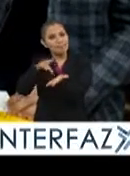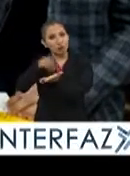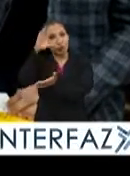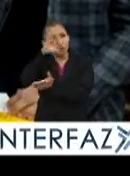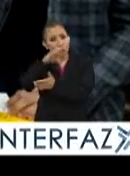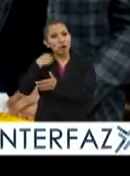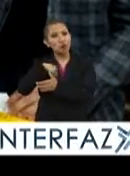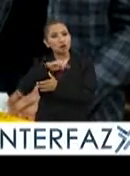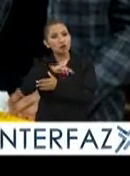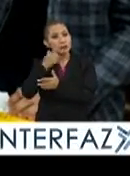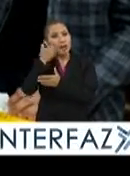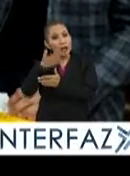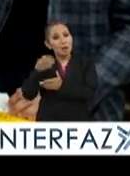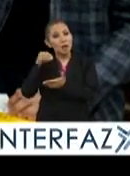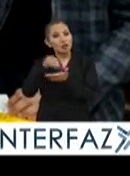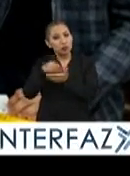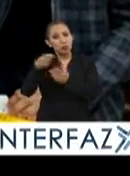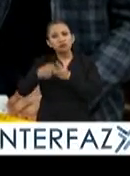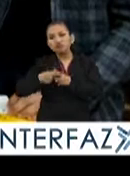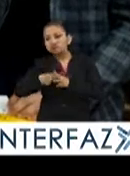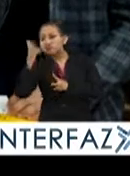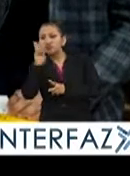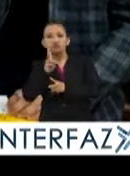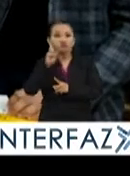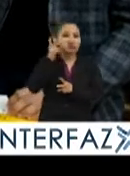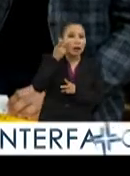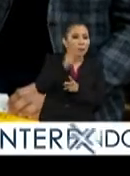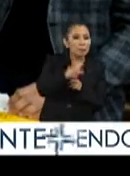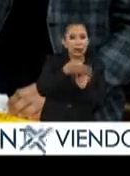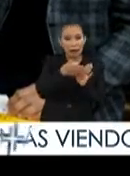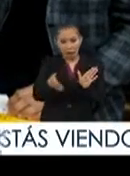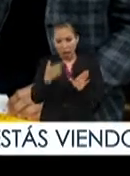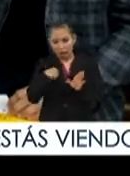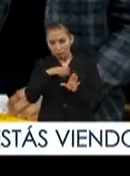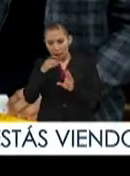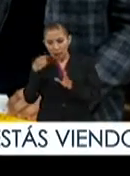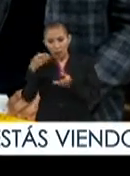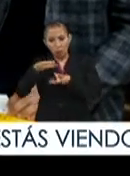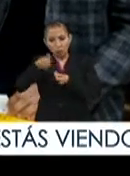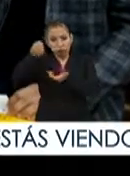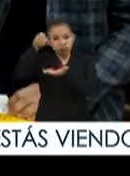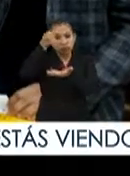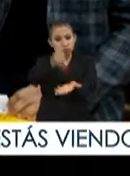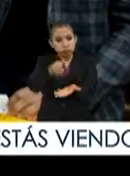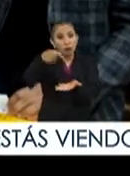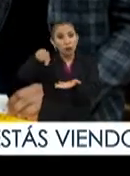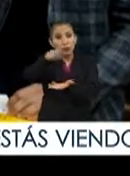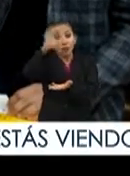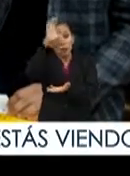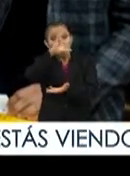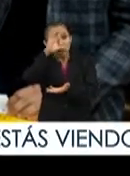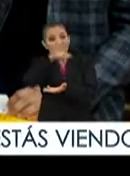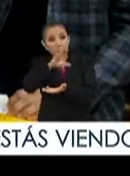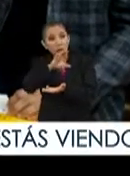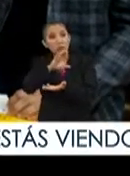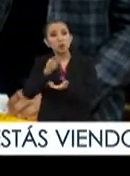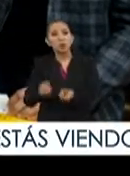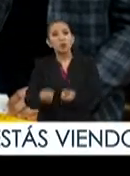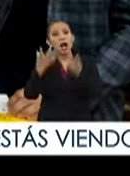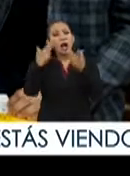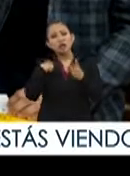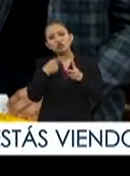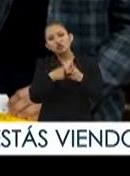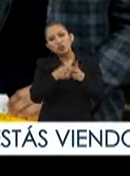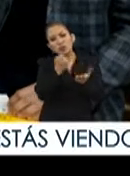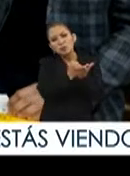Nós queremos medir e ter números e a comprovação de, ao investir na cultura, quanto nós geramos de empregos, quanto nós